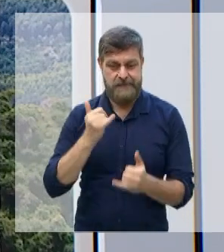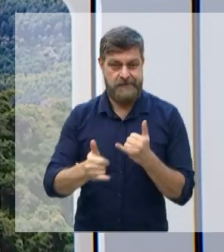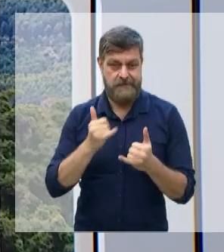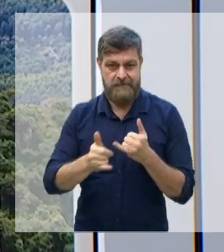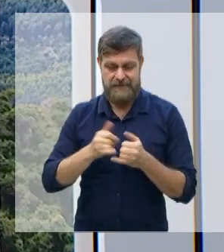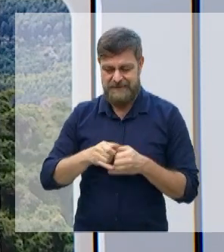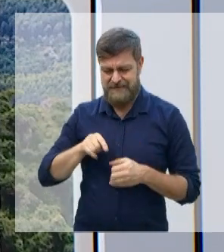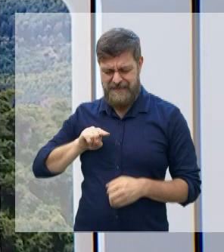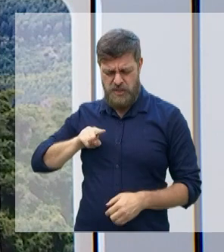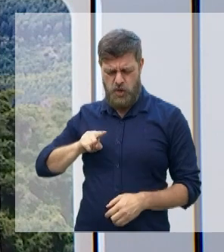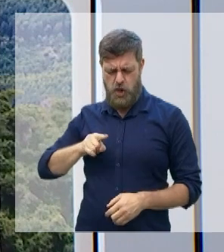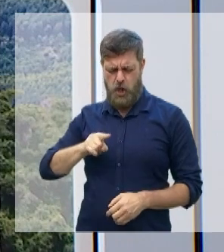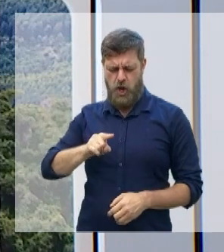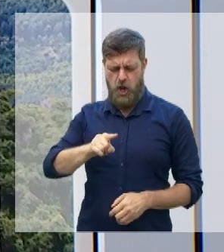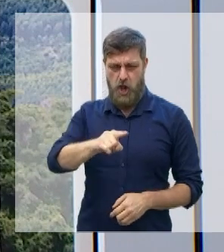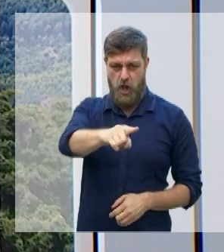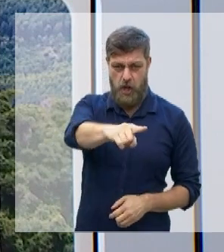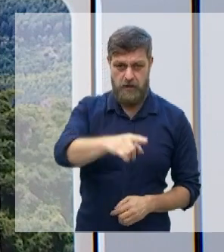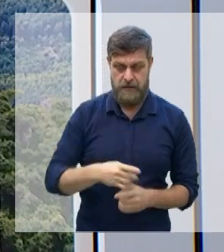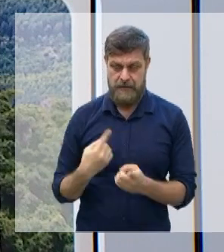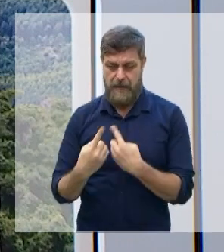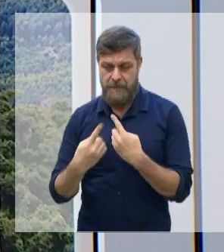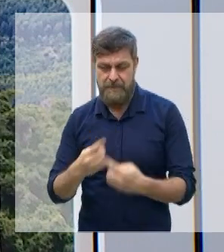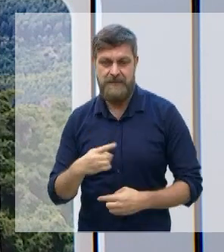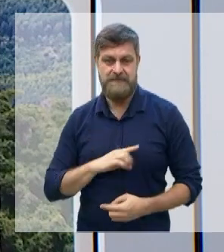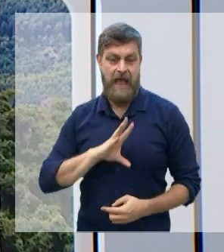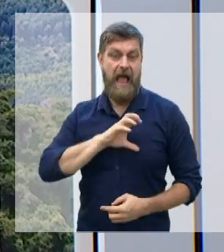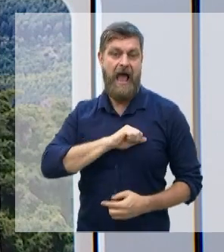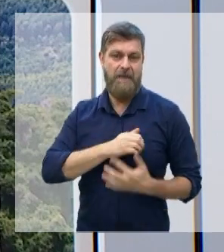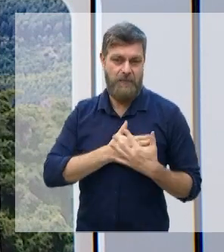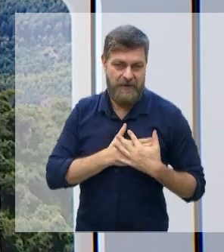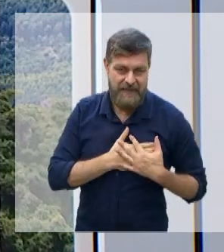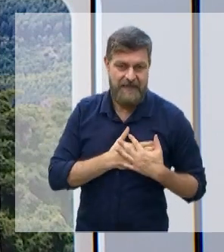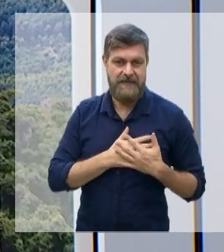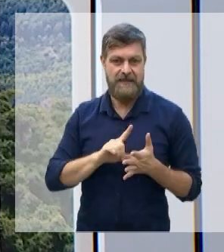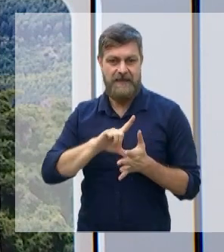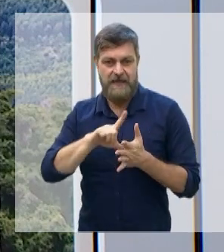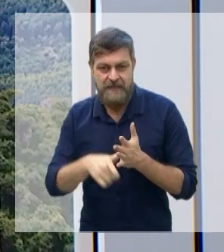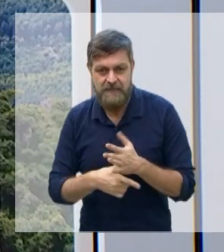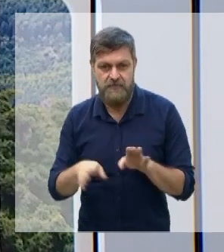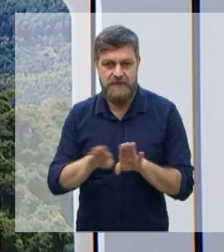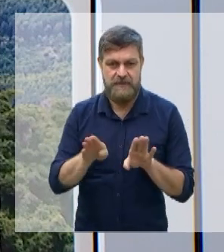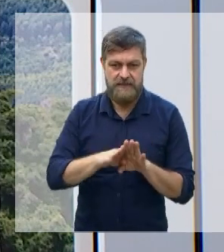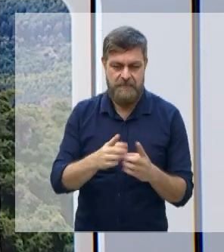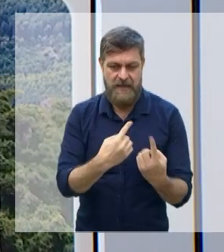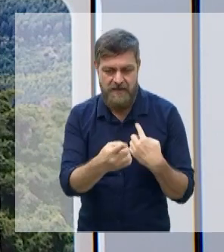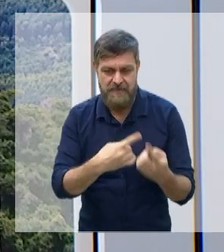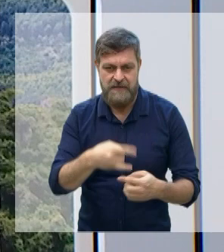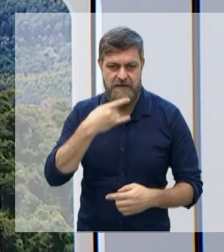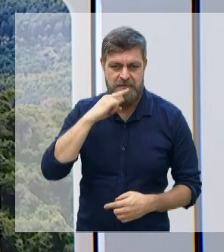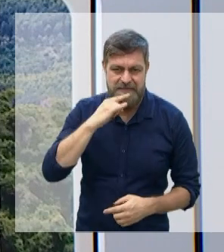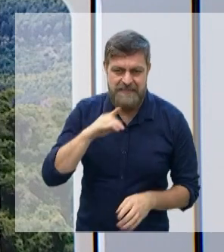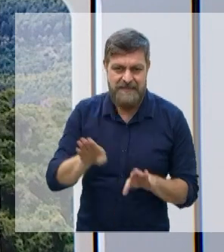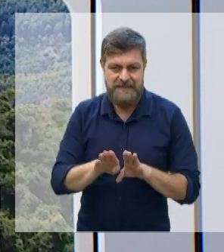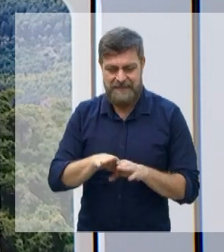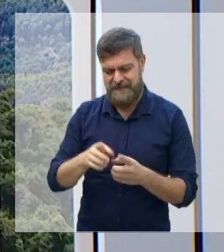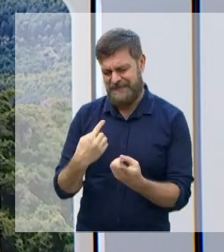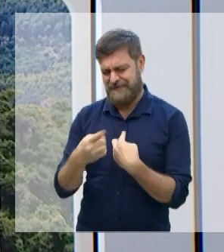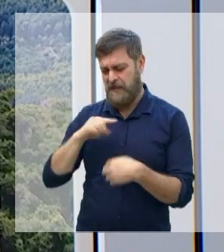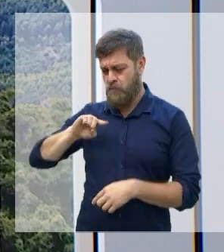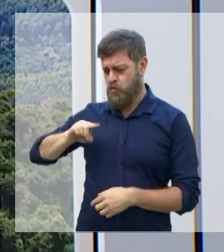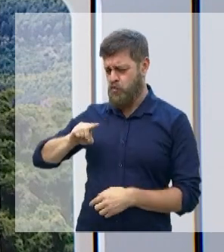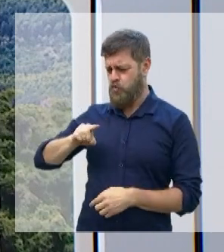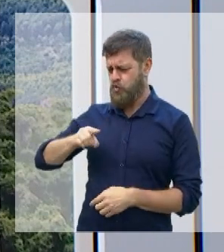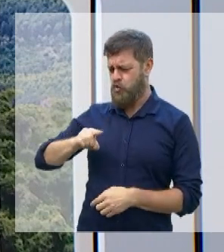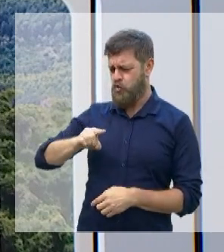mesma pista mas ela vai mudando de novo de amoreiras-gare pega um pedaço de piracicaba depois rodriguez camucim vai